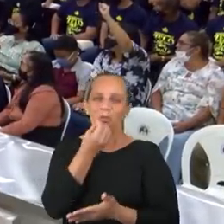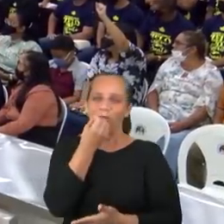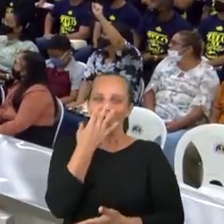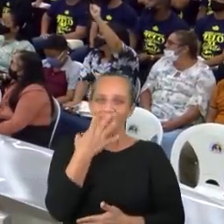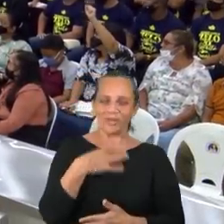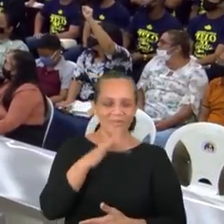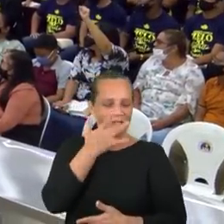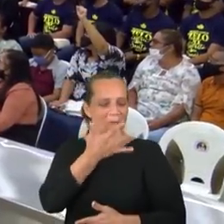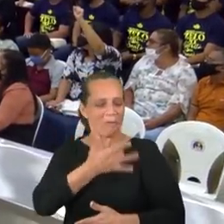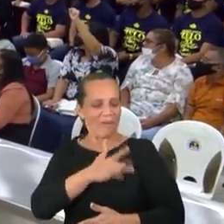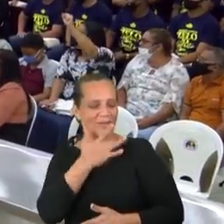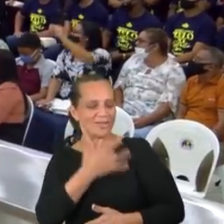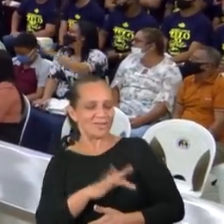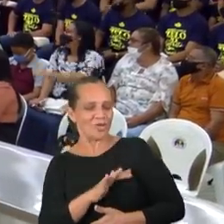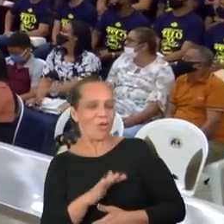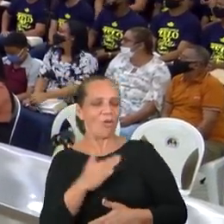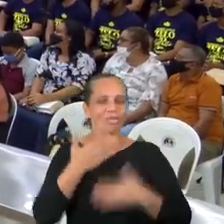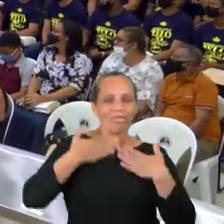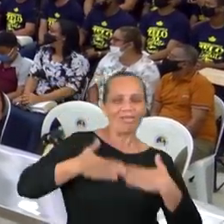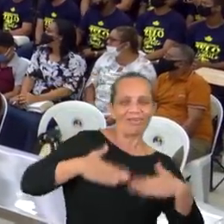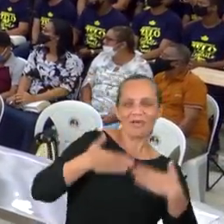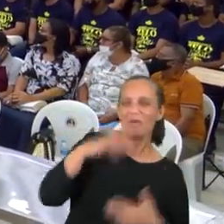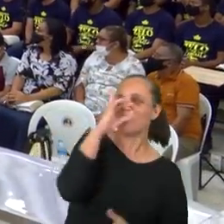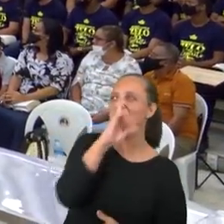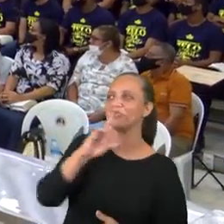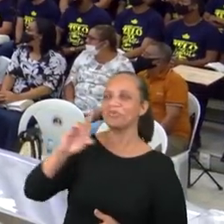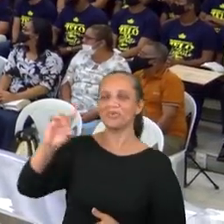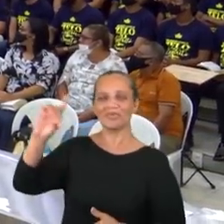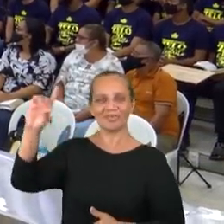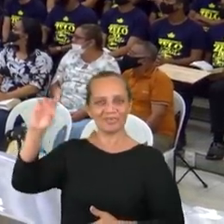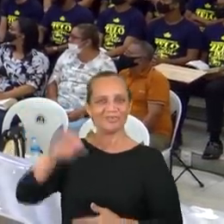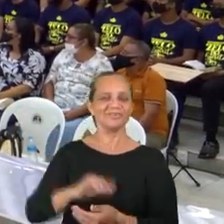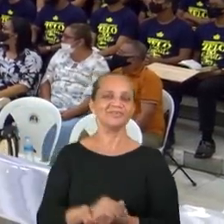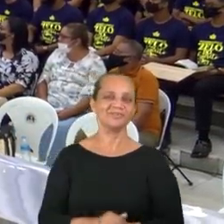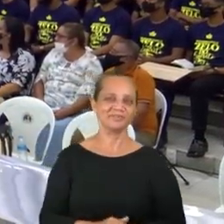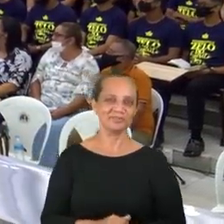a compassividade de Deus.